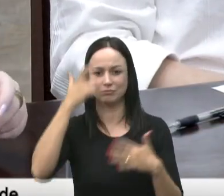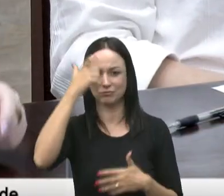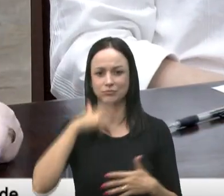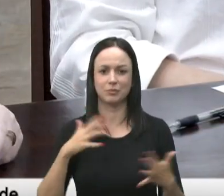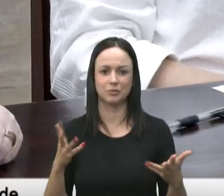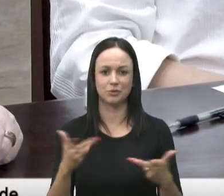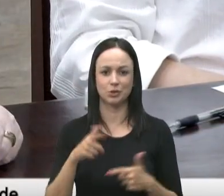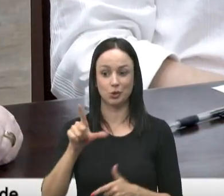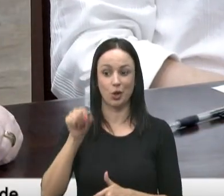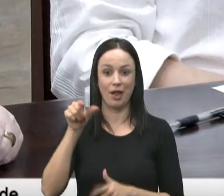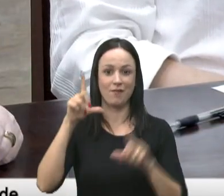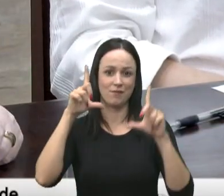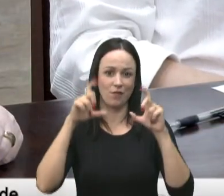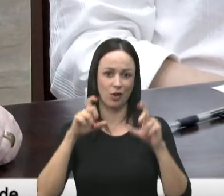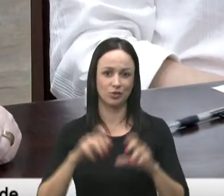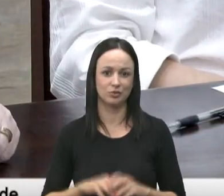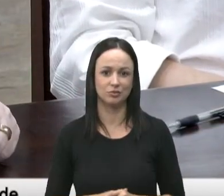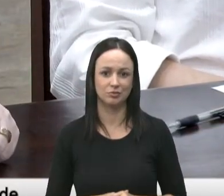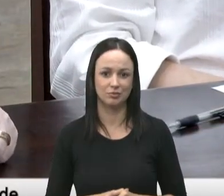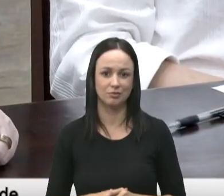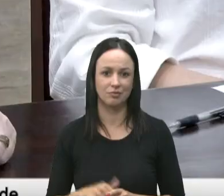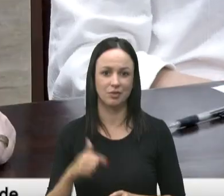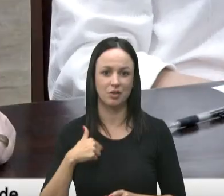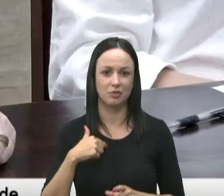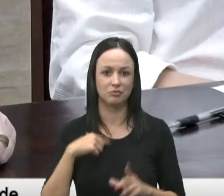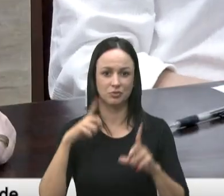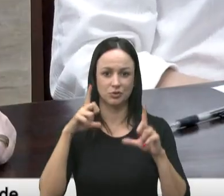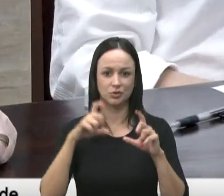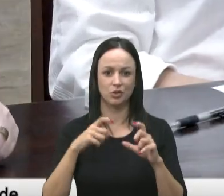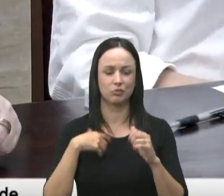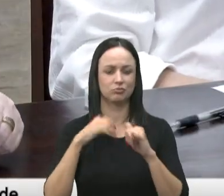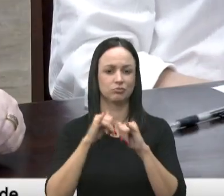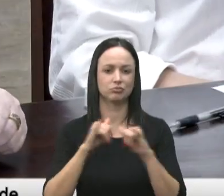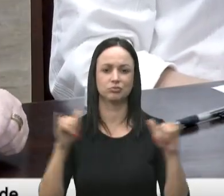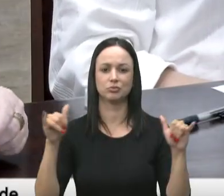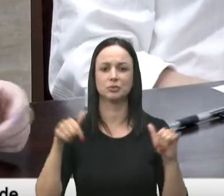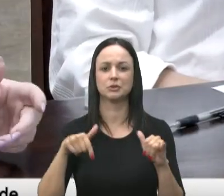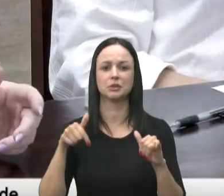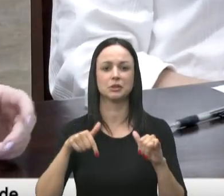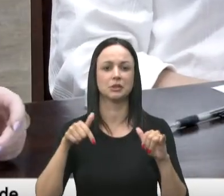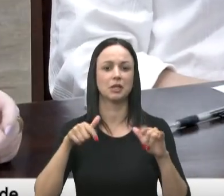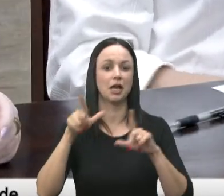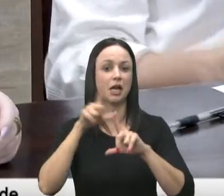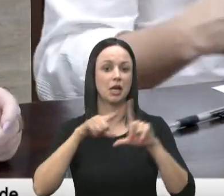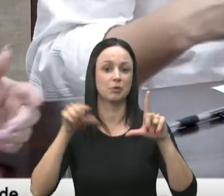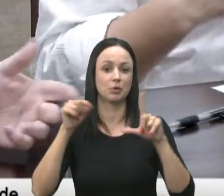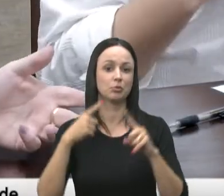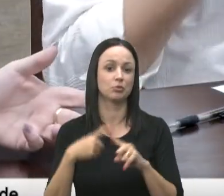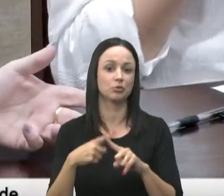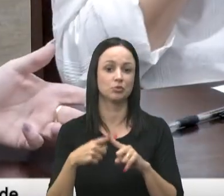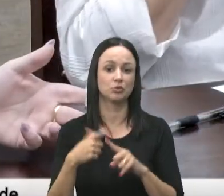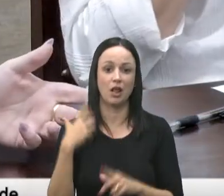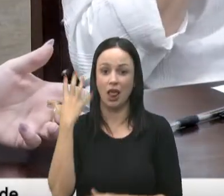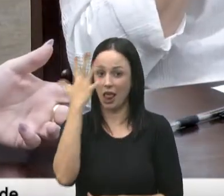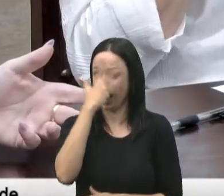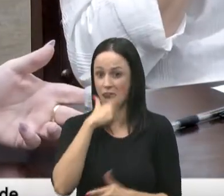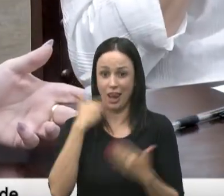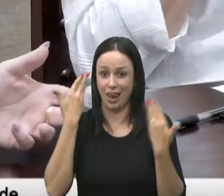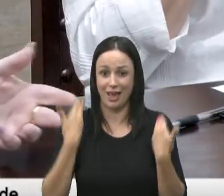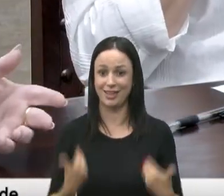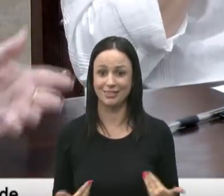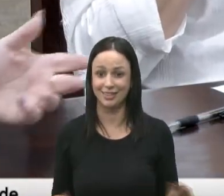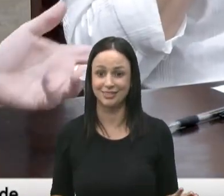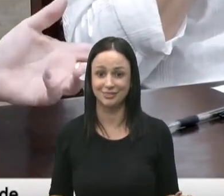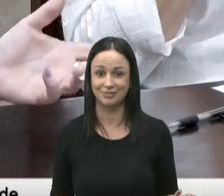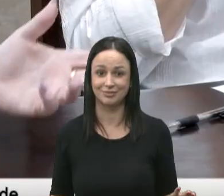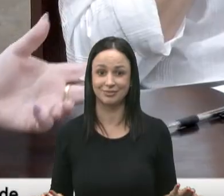aquela foto. E eu peguei a foto e transmiti aqui pela TV Câmara. Por quê? Porque eu estava linda.